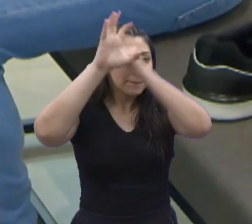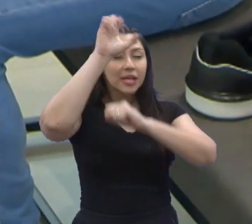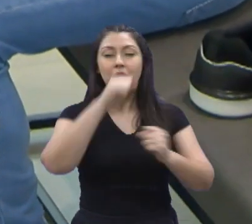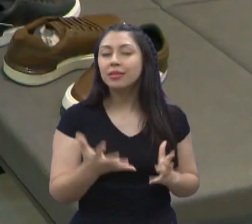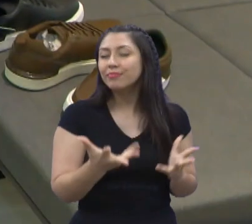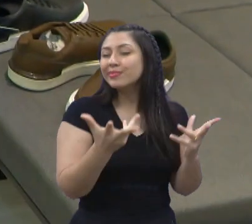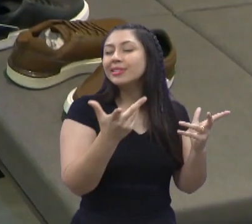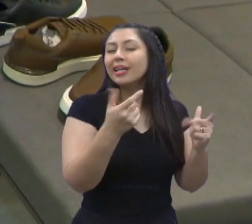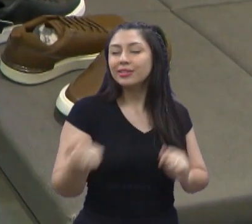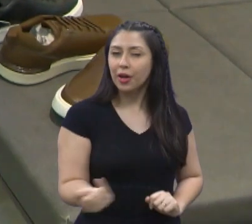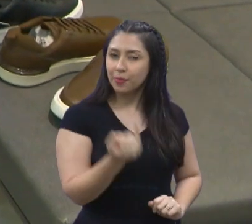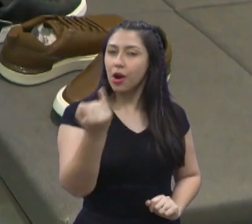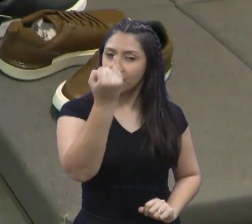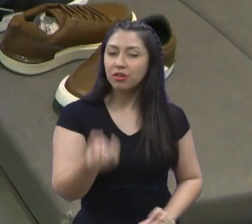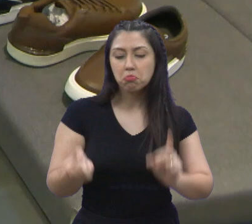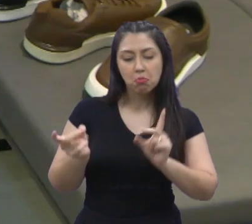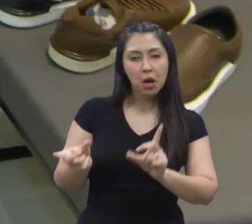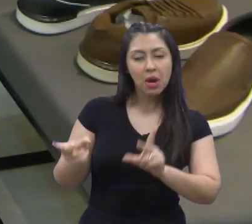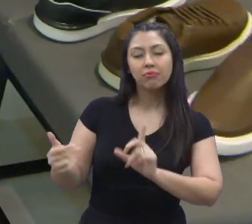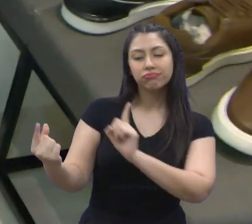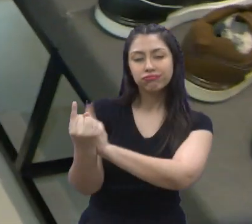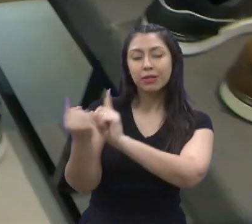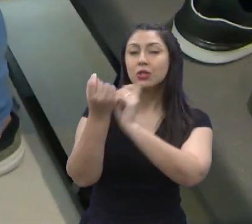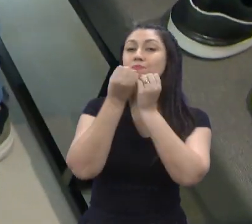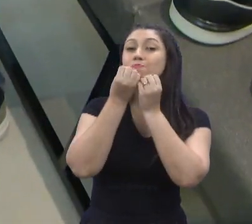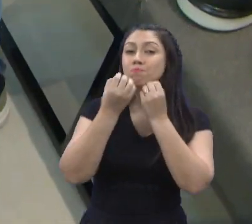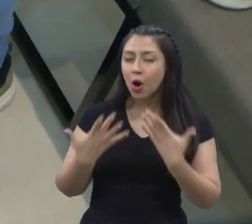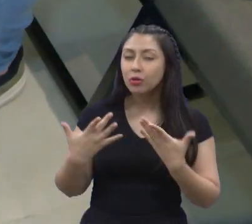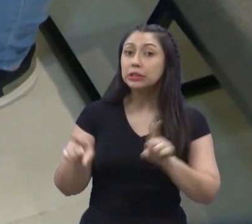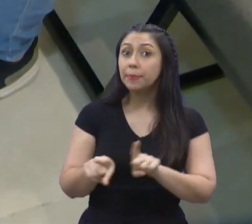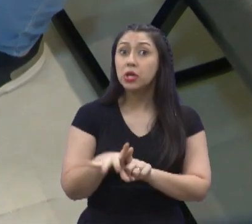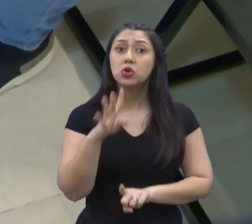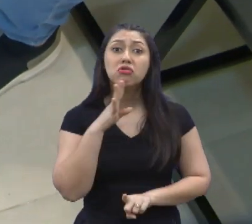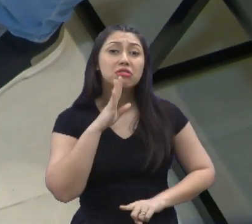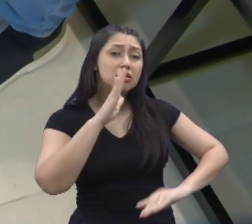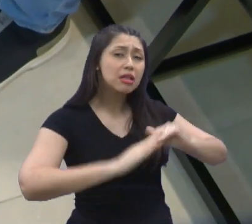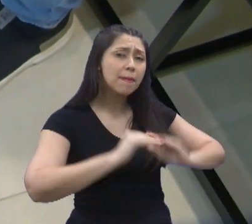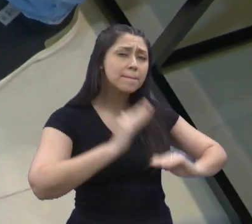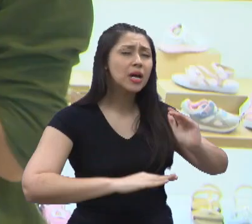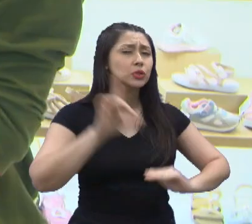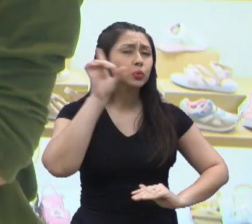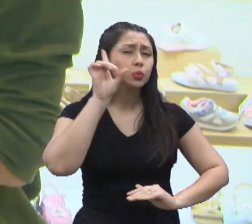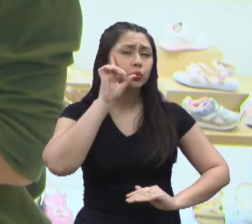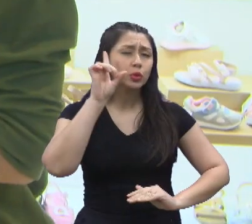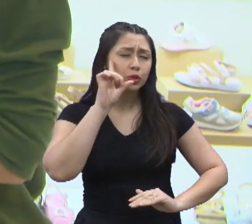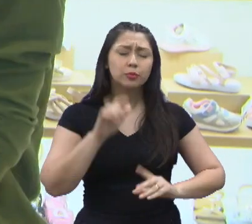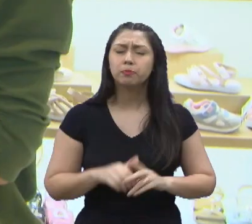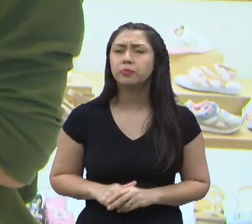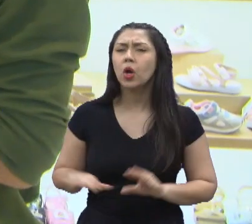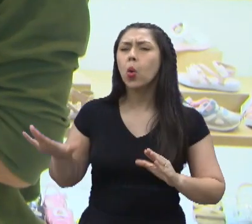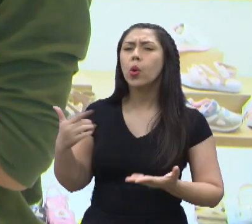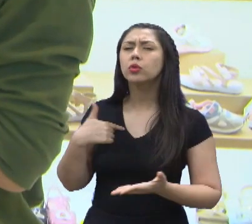habilidades necessárias para fazer um bom atendimento e conhecer situações práticas da rotina desse profissional. Ronaldo, quando eu entrei